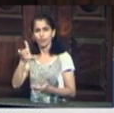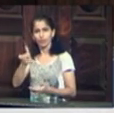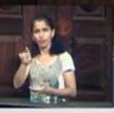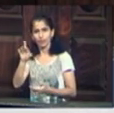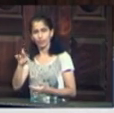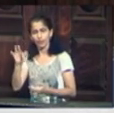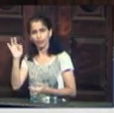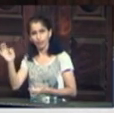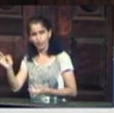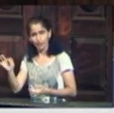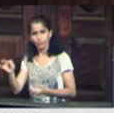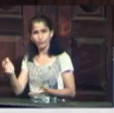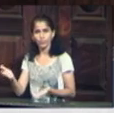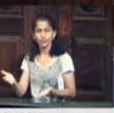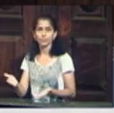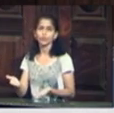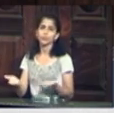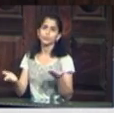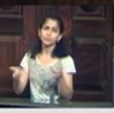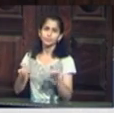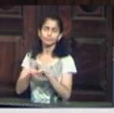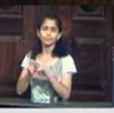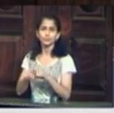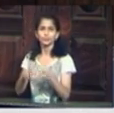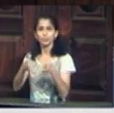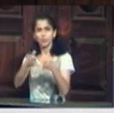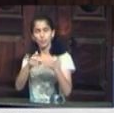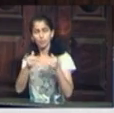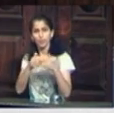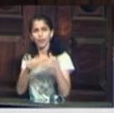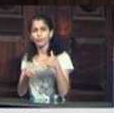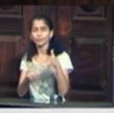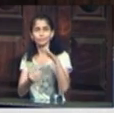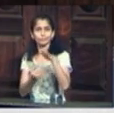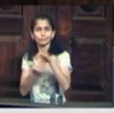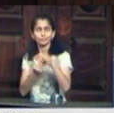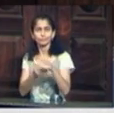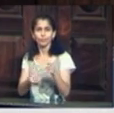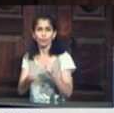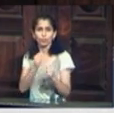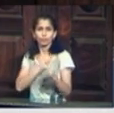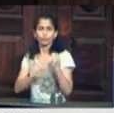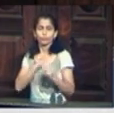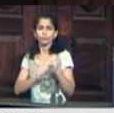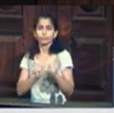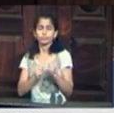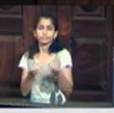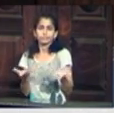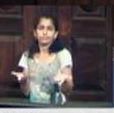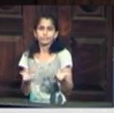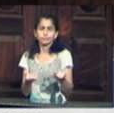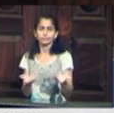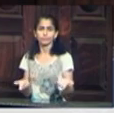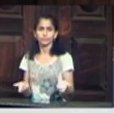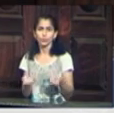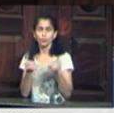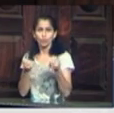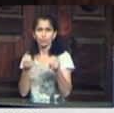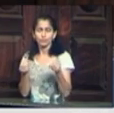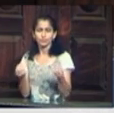responsabilidade fiscal, ao mesmo tempo que pede um mecanismo de arrocho maior.